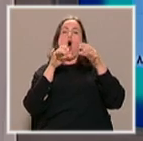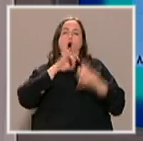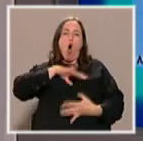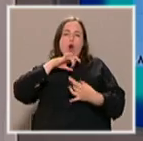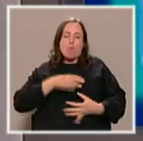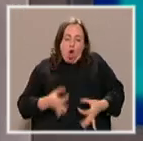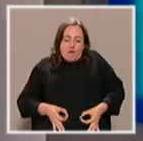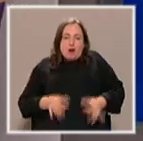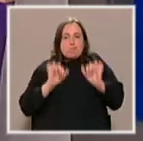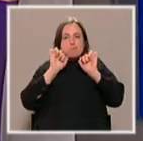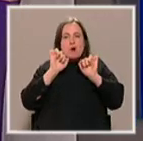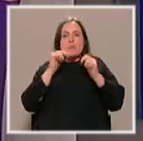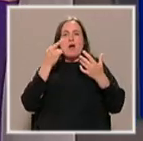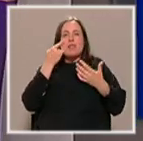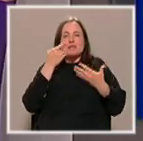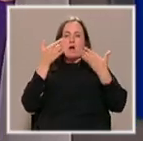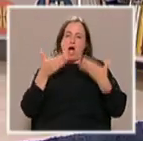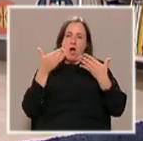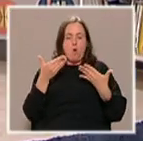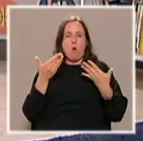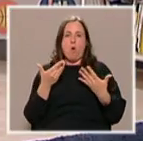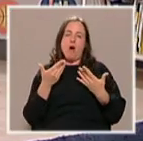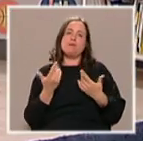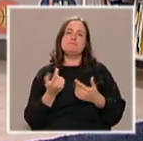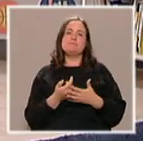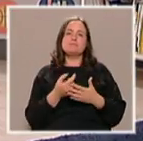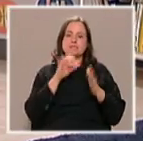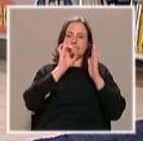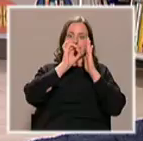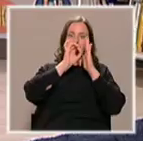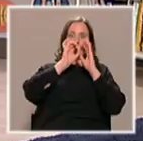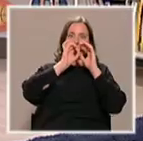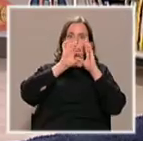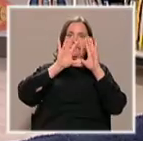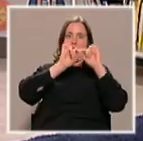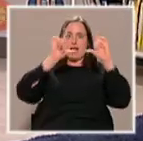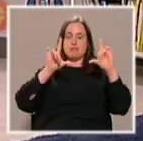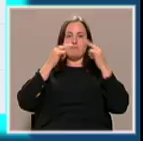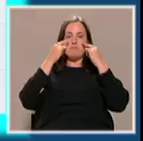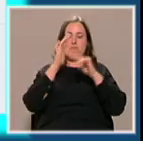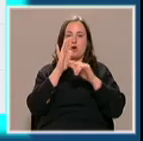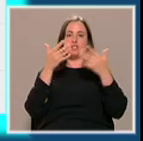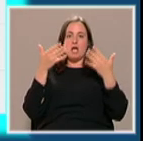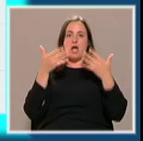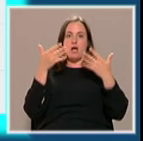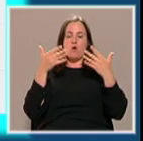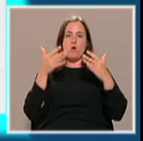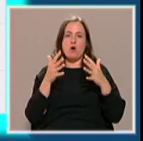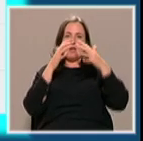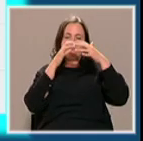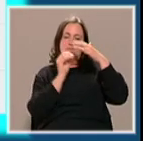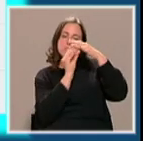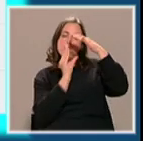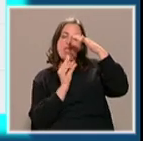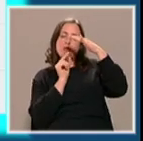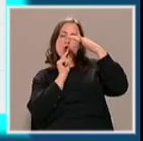vamos observar agora. De acordo com o que está aqui neste slide, conseguimos perceber que o complexo